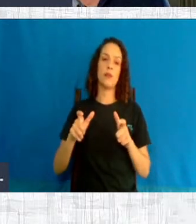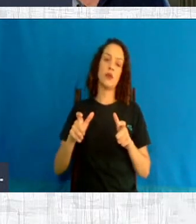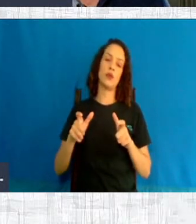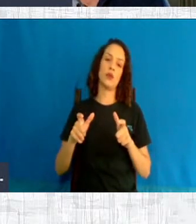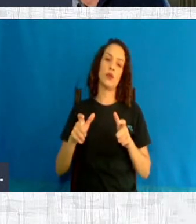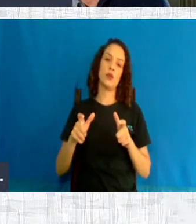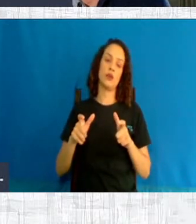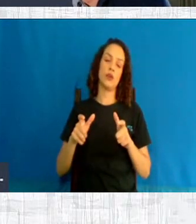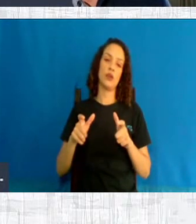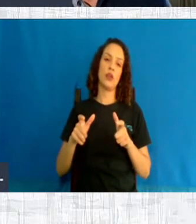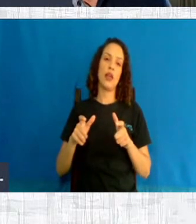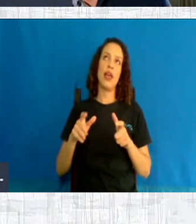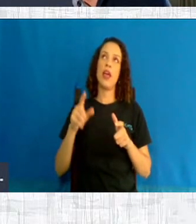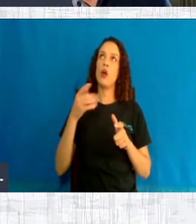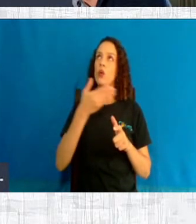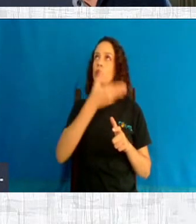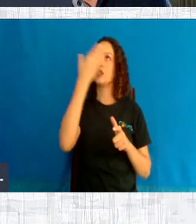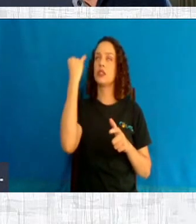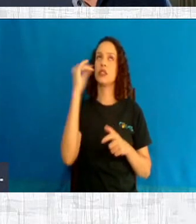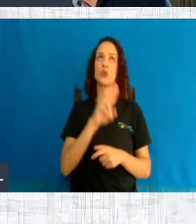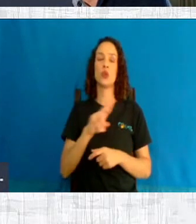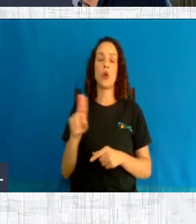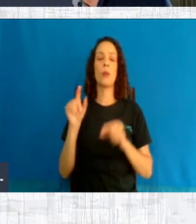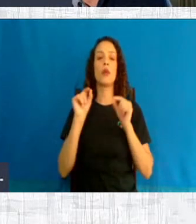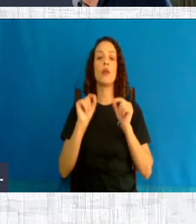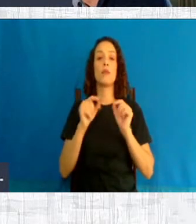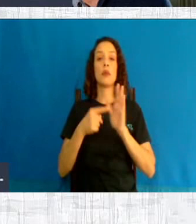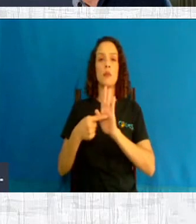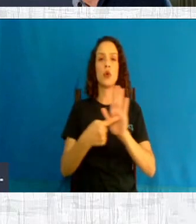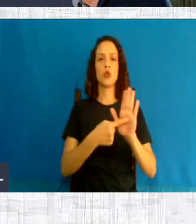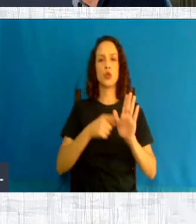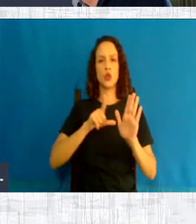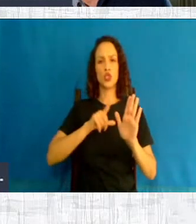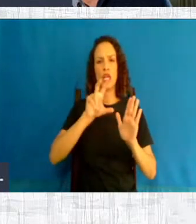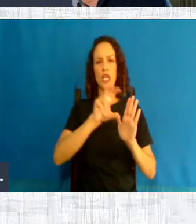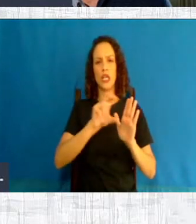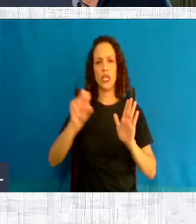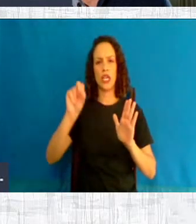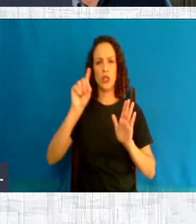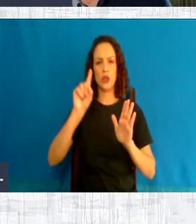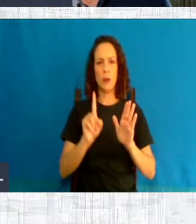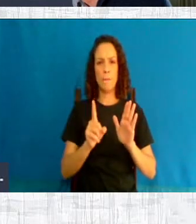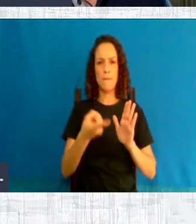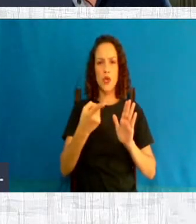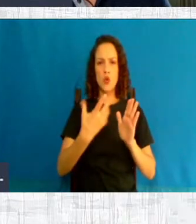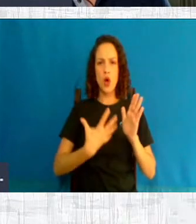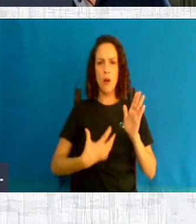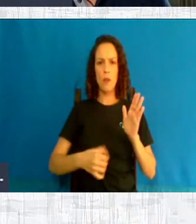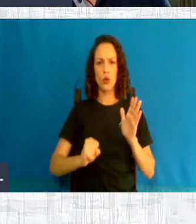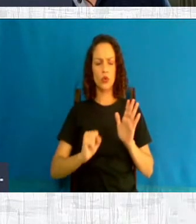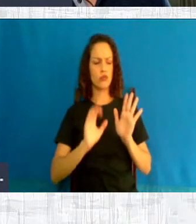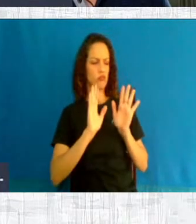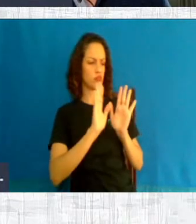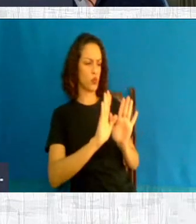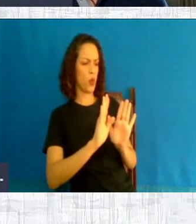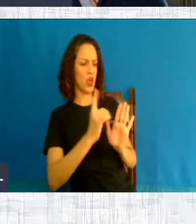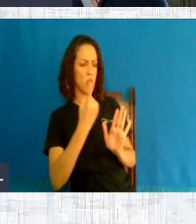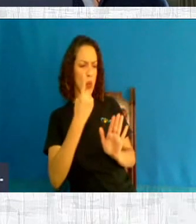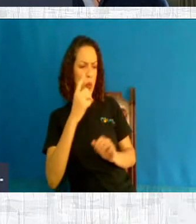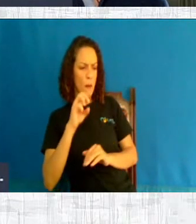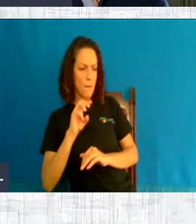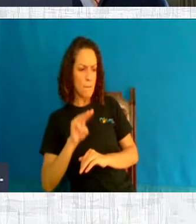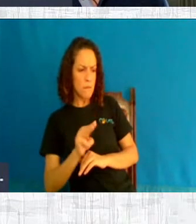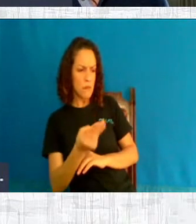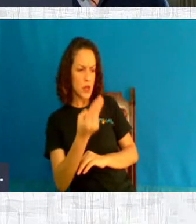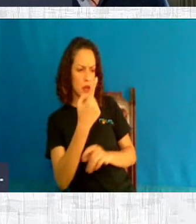me fugiu agora o nome, estimou 500 mil abortos clandestinos por ano. Para, não era 1 milhão? Não era 1 milhão e meio? Onde é que está o